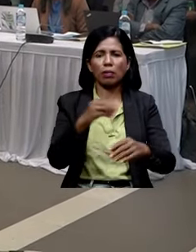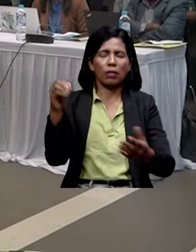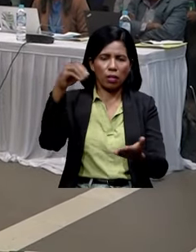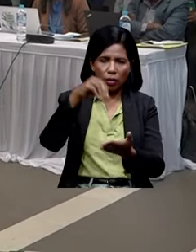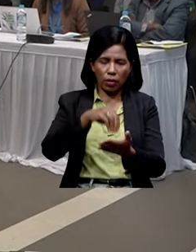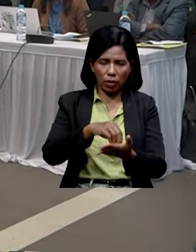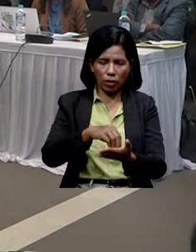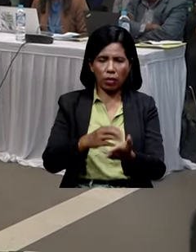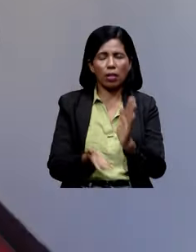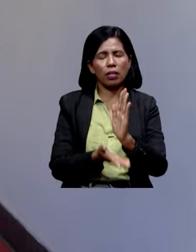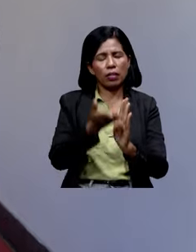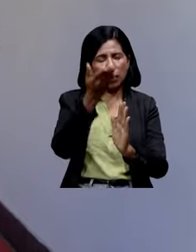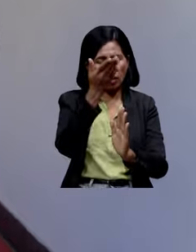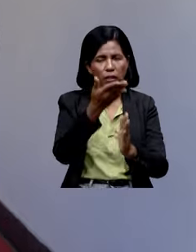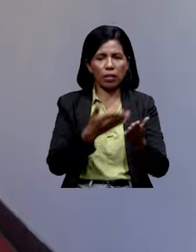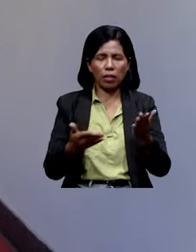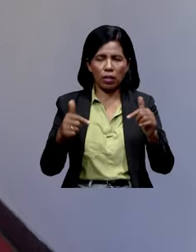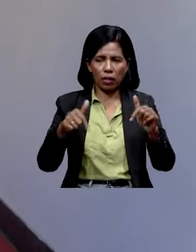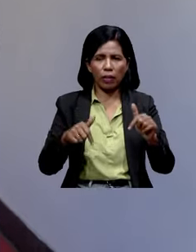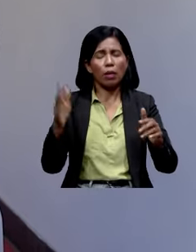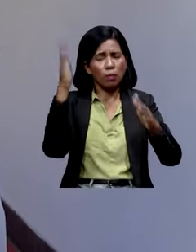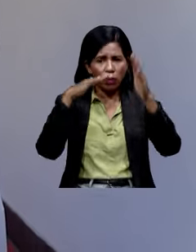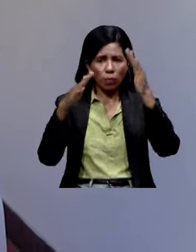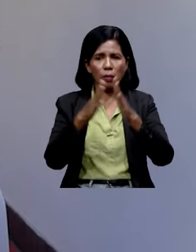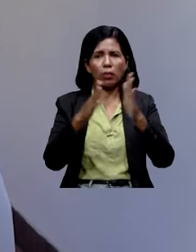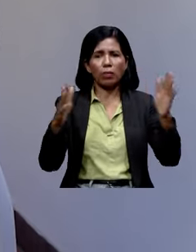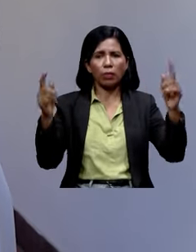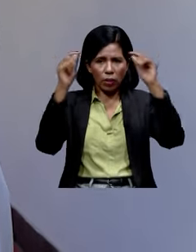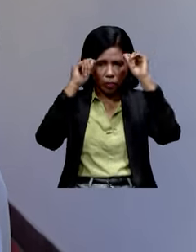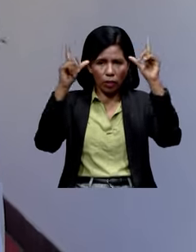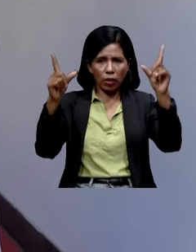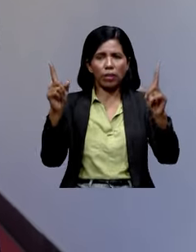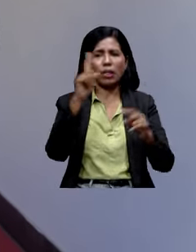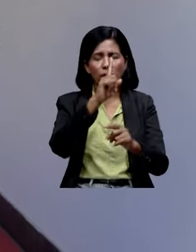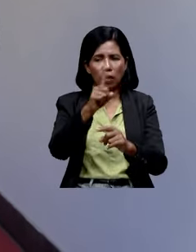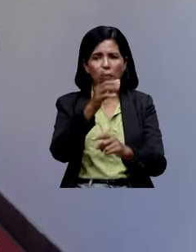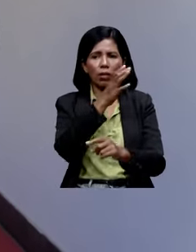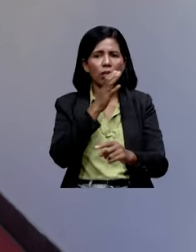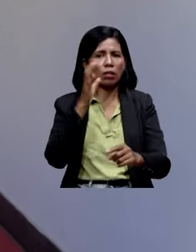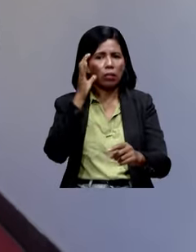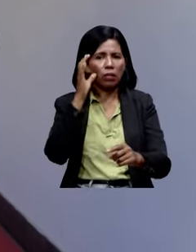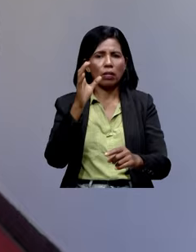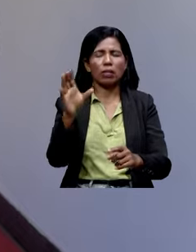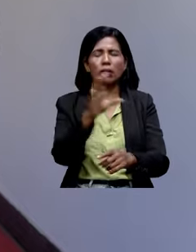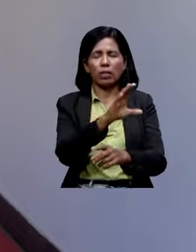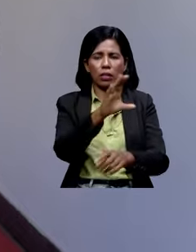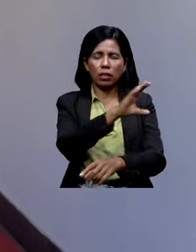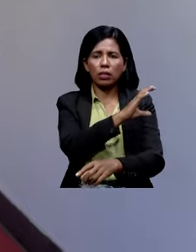produção, arreglaram. Problema bot de Timor-Leste e da agricultura, segurança alimentar,